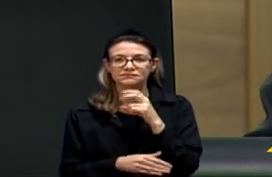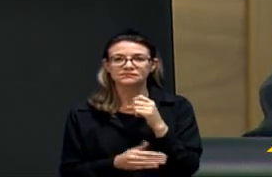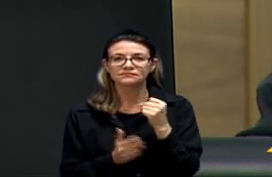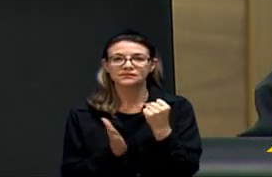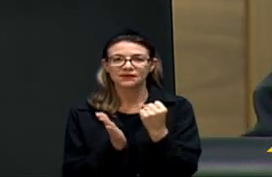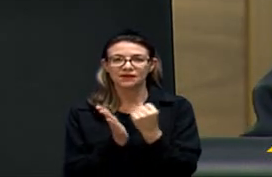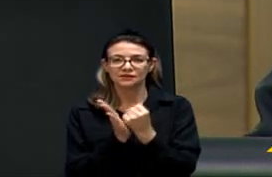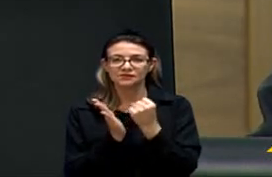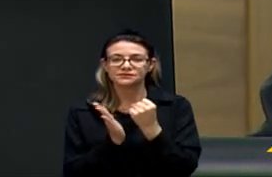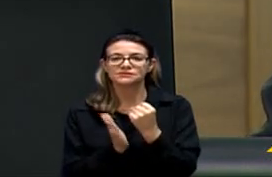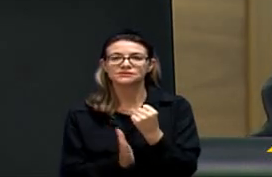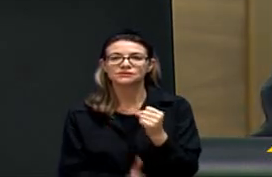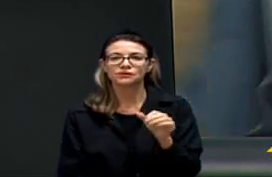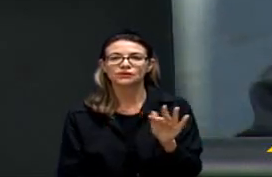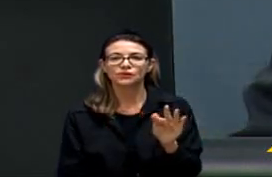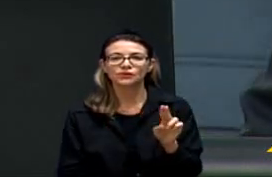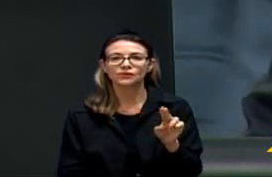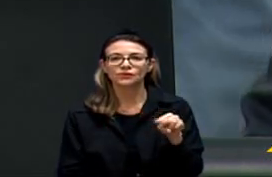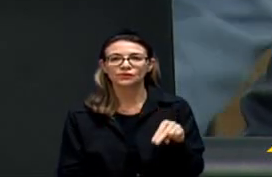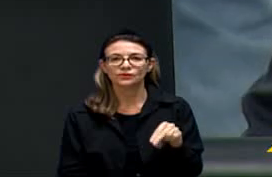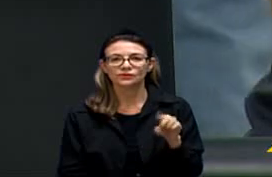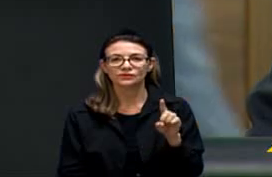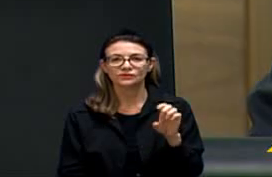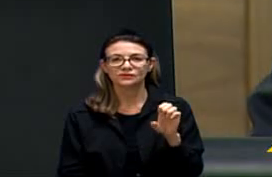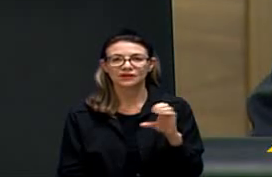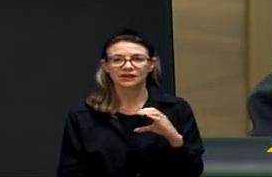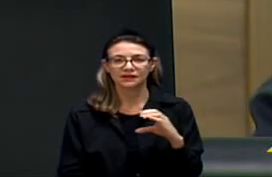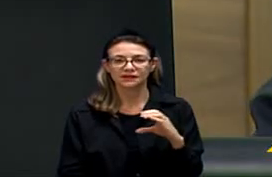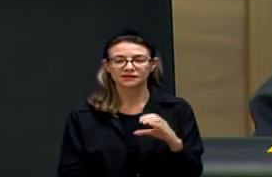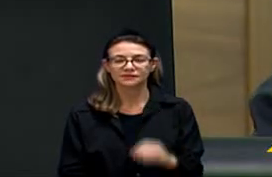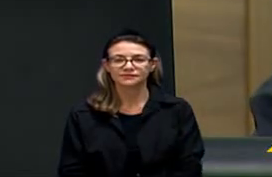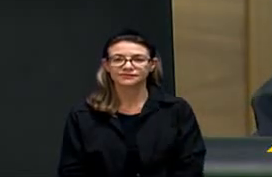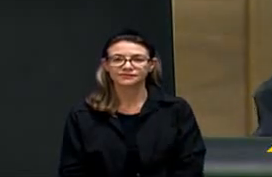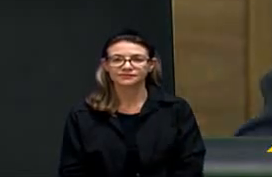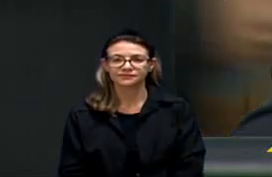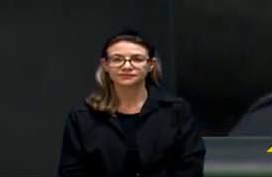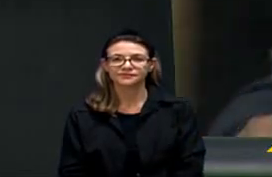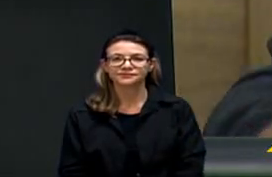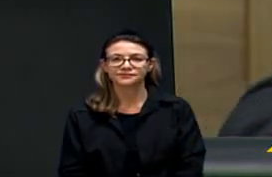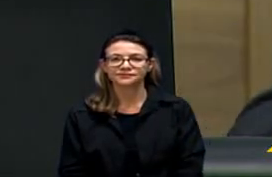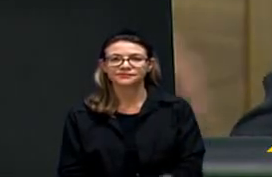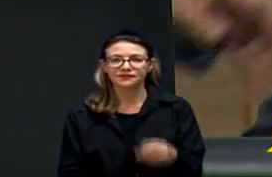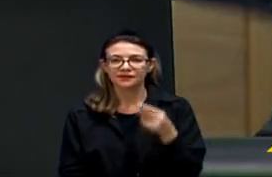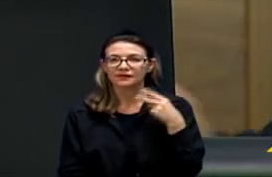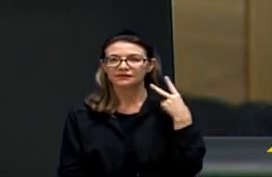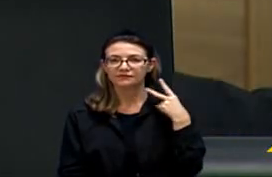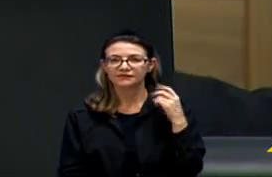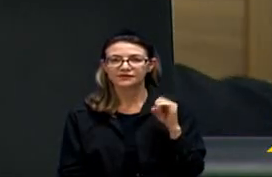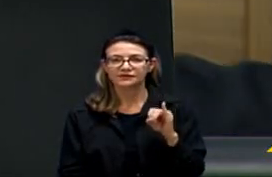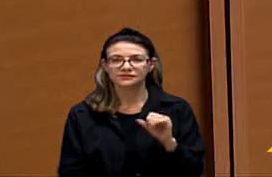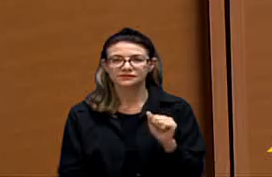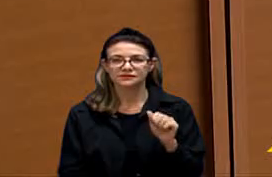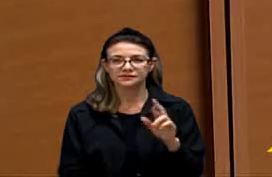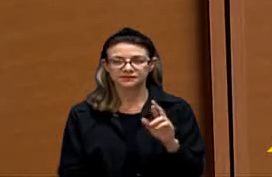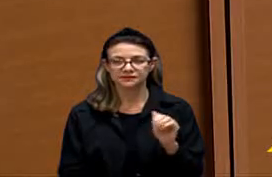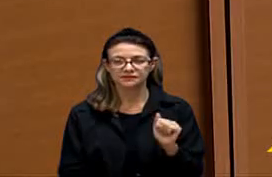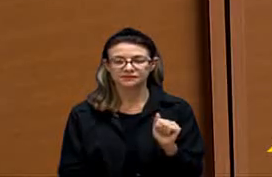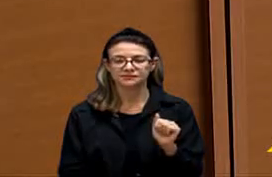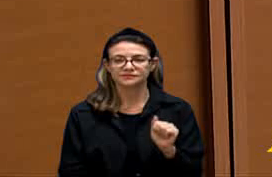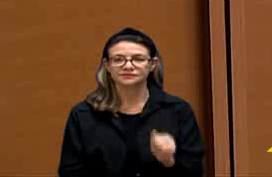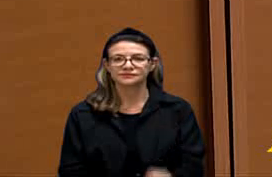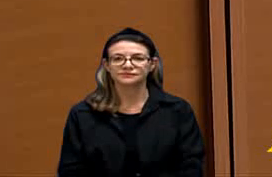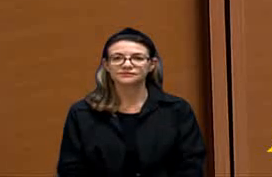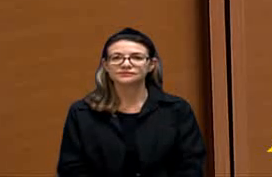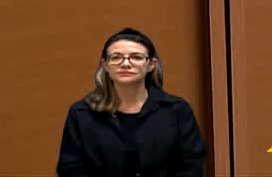coloco em discussão com a palavra Vereador Iara Vereador o vereador